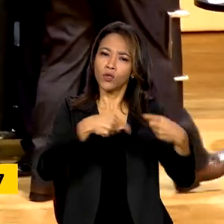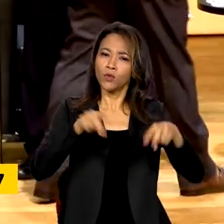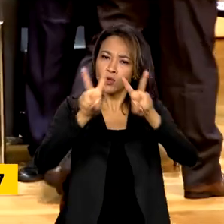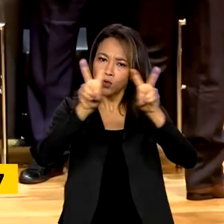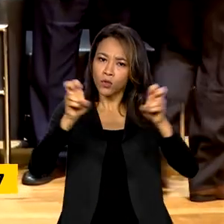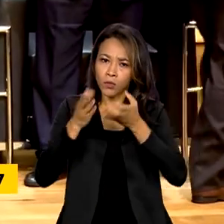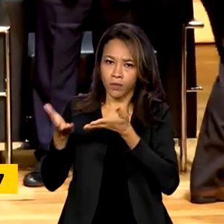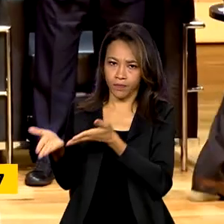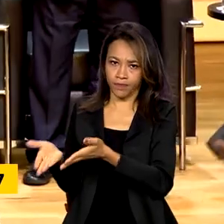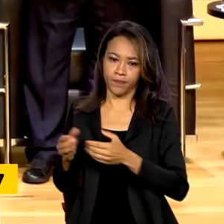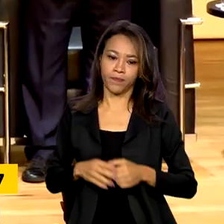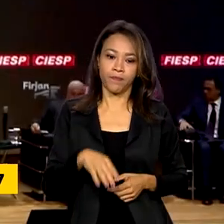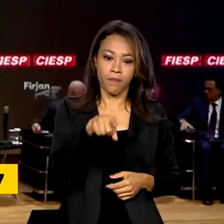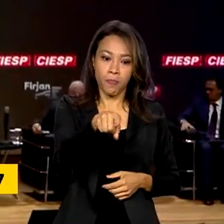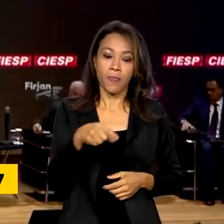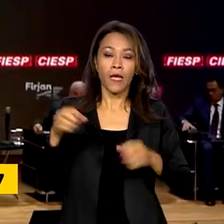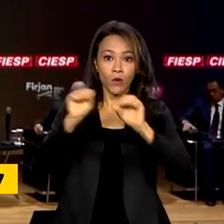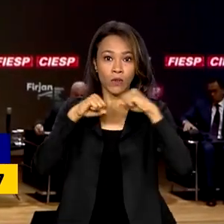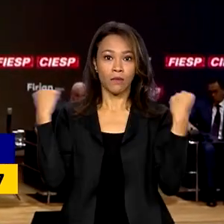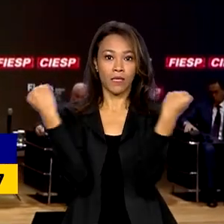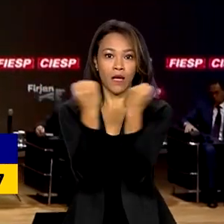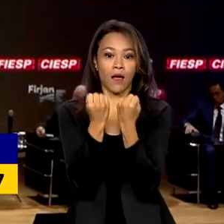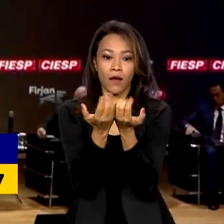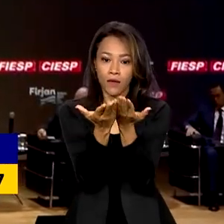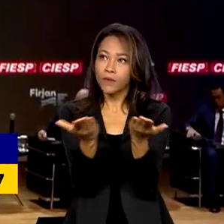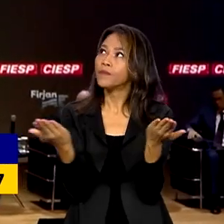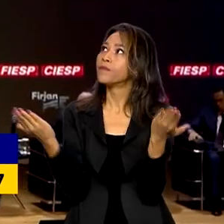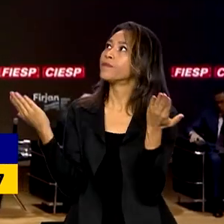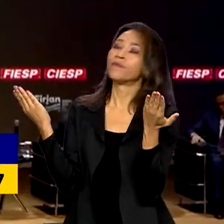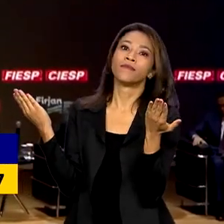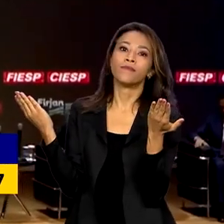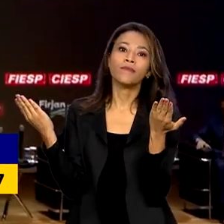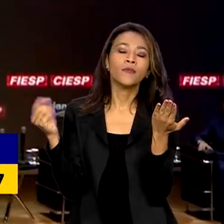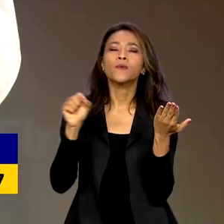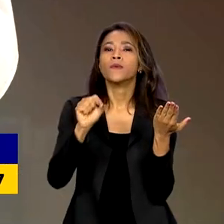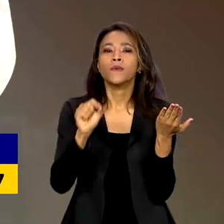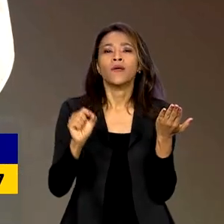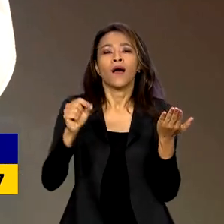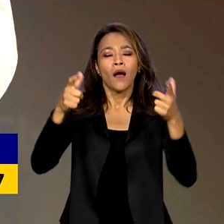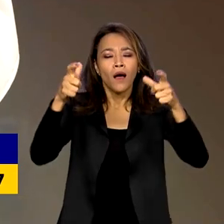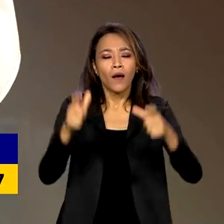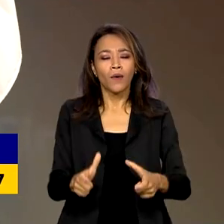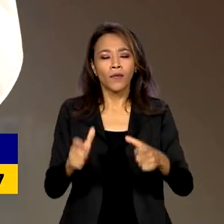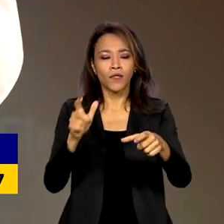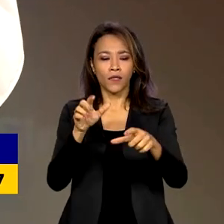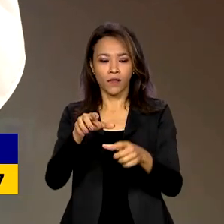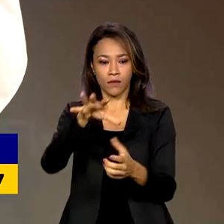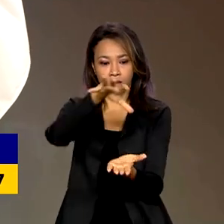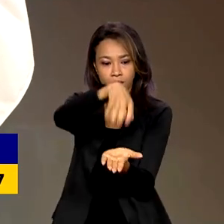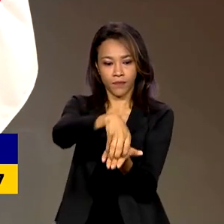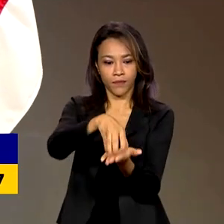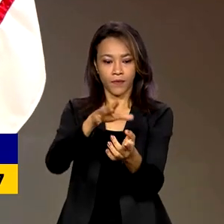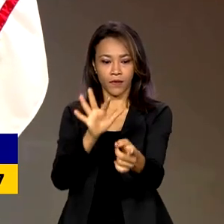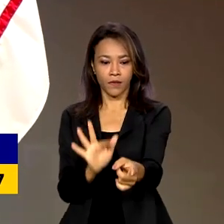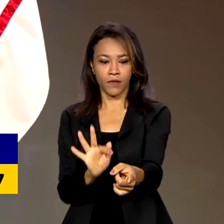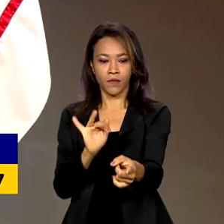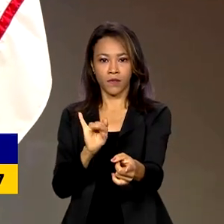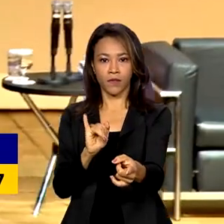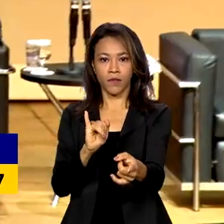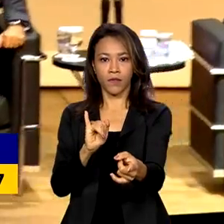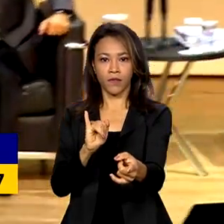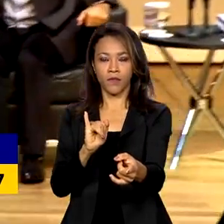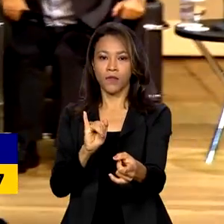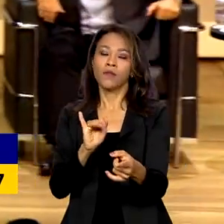O seminário Gás Brasileiro para a Reindustrialização do Brasil aconteceu na sede da Federação das Indústrias de São Paulo, a